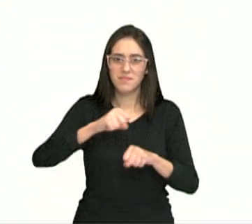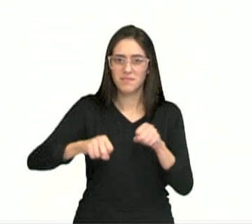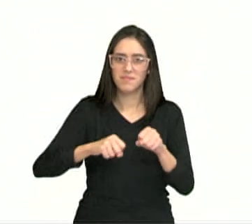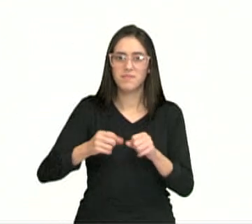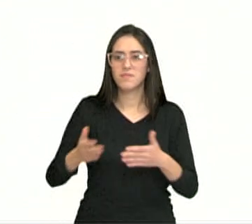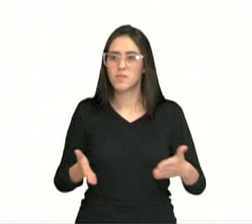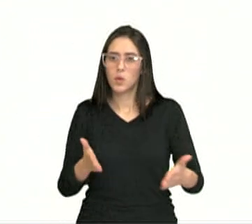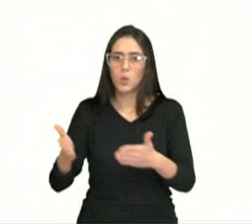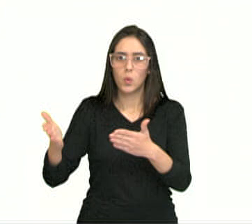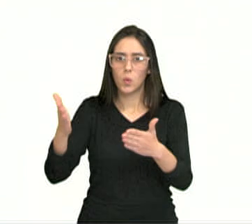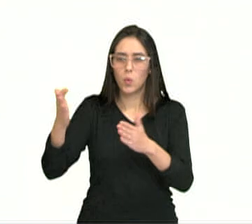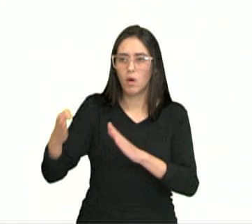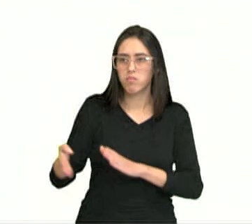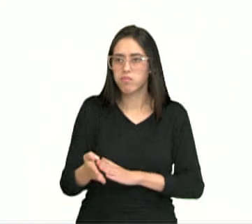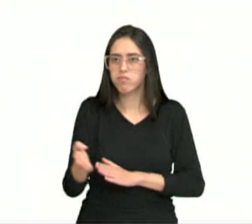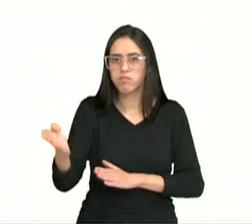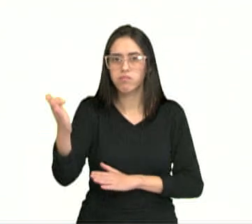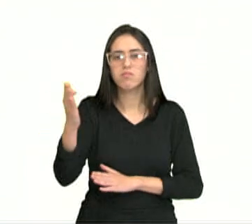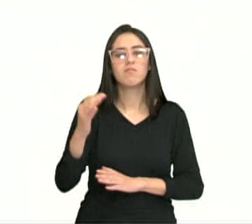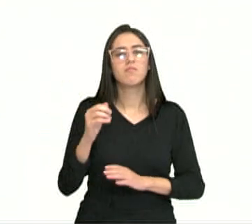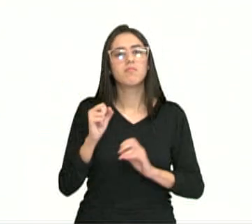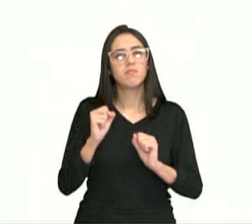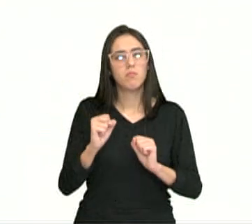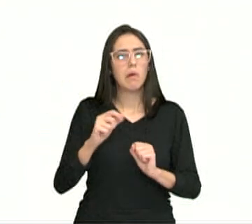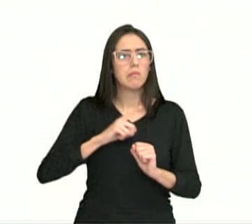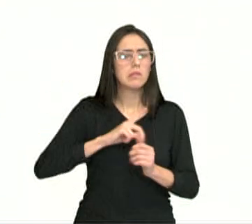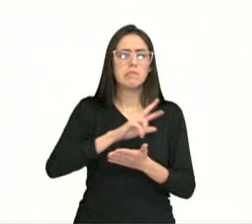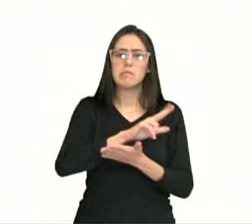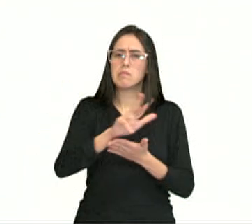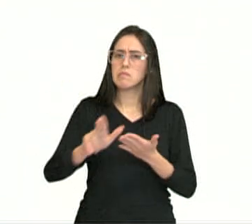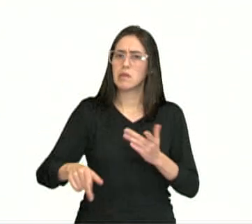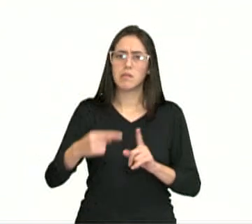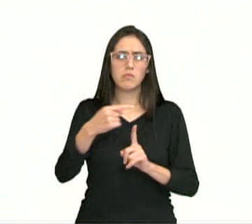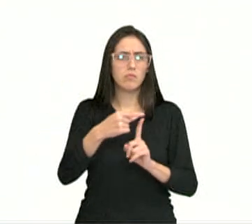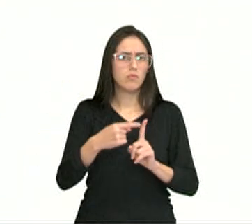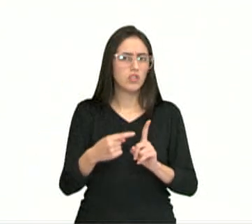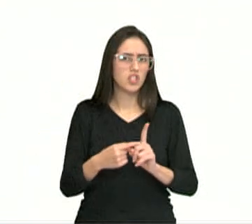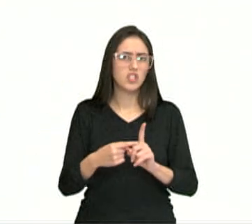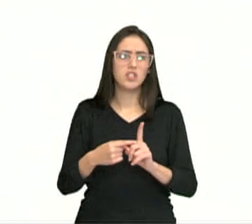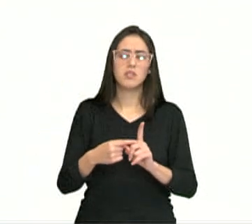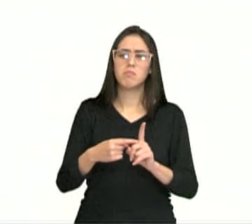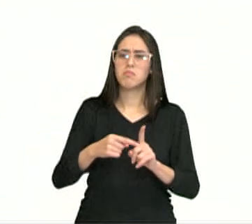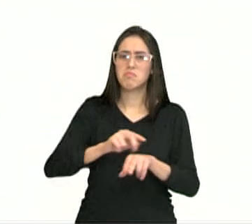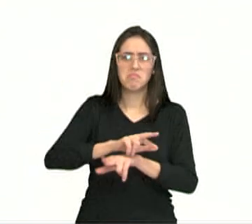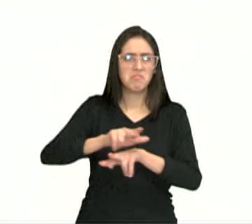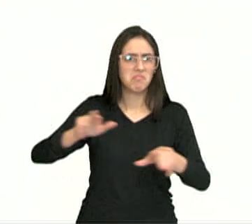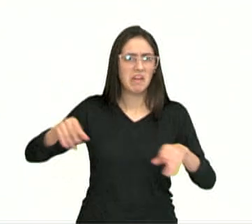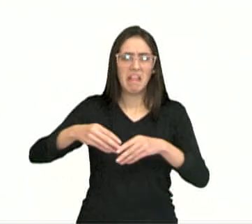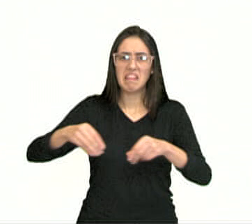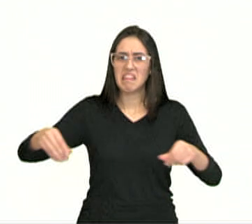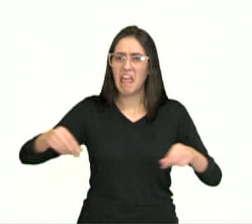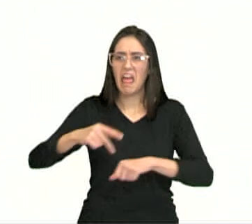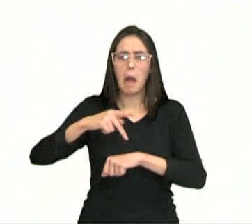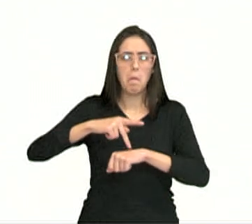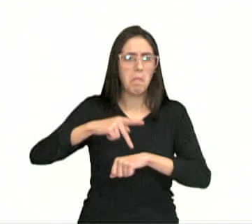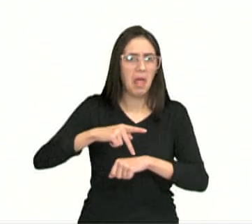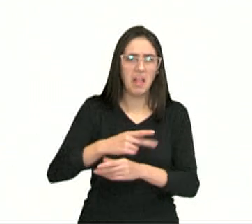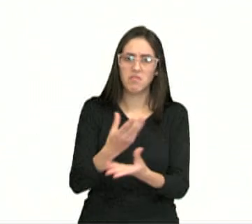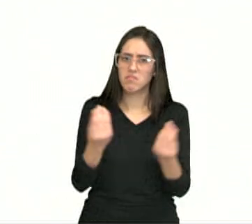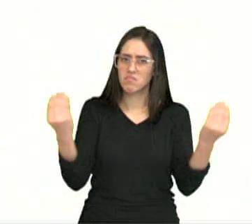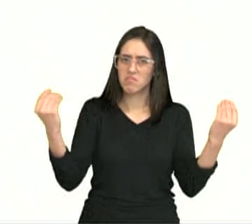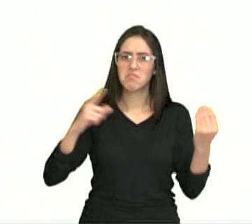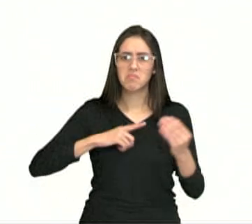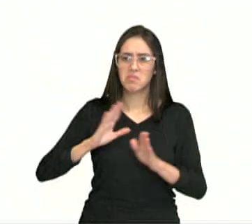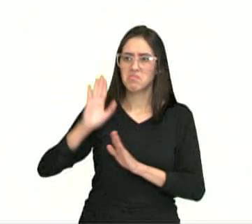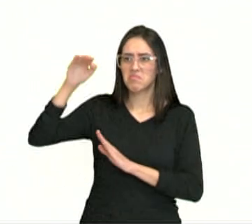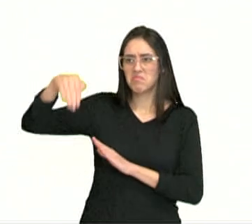estrada. Ela possui diversos circuitos que podem ser por trilhas de diferentes pisos, com ou sem obstáculos, e